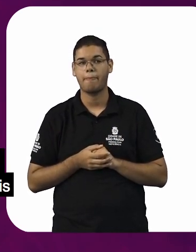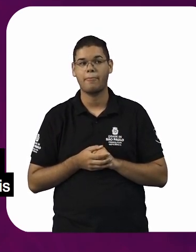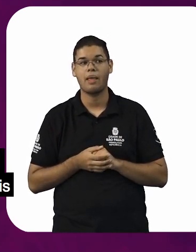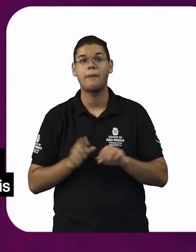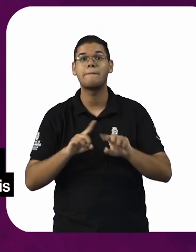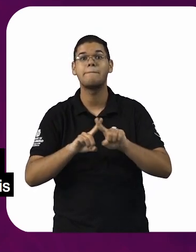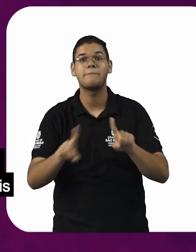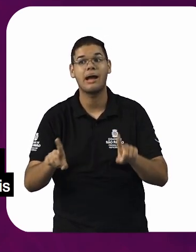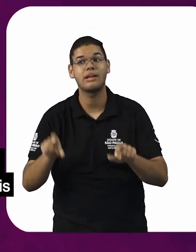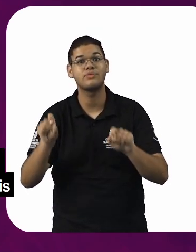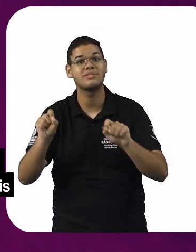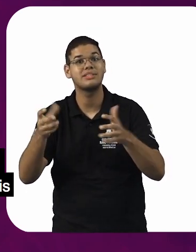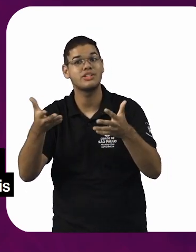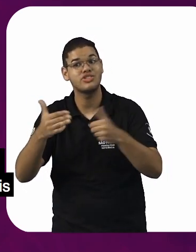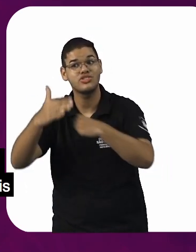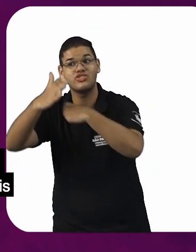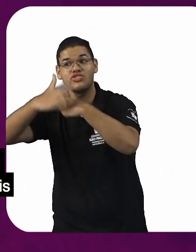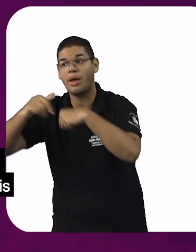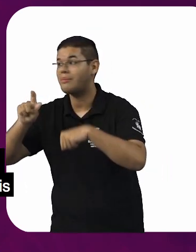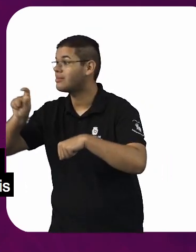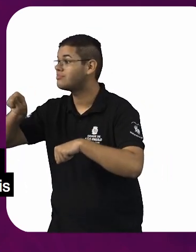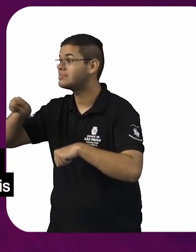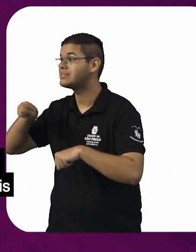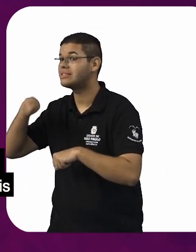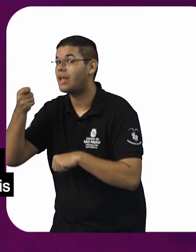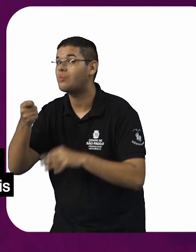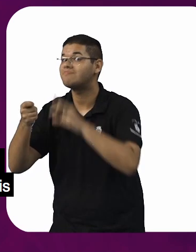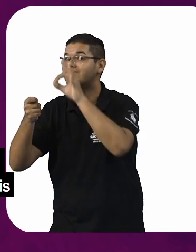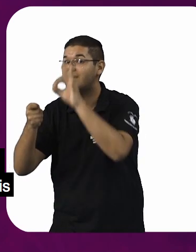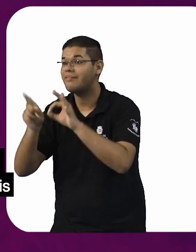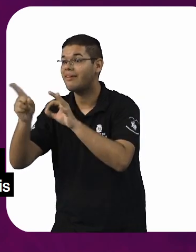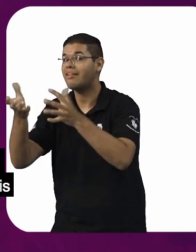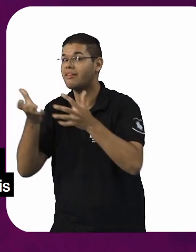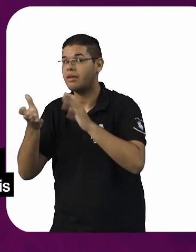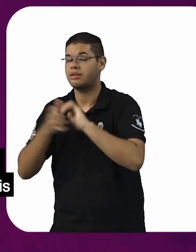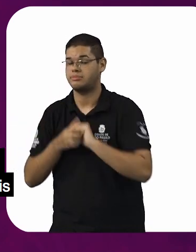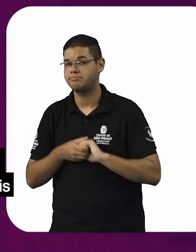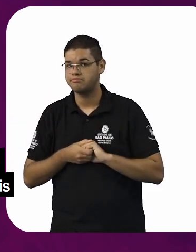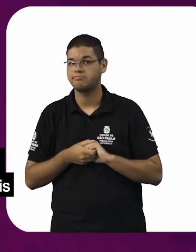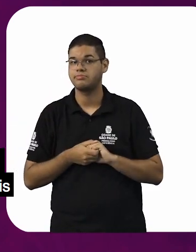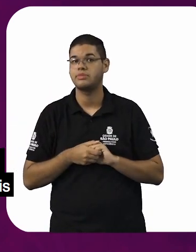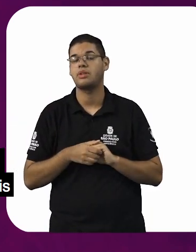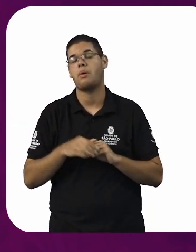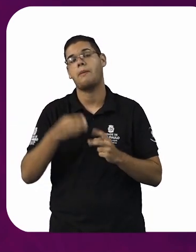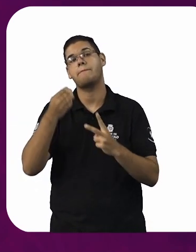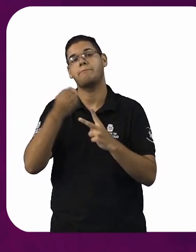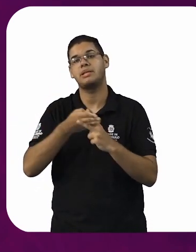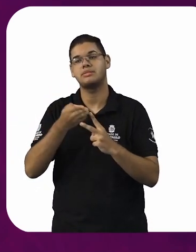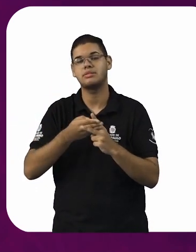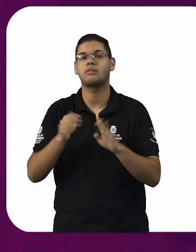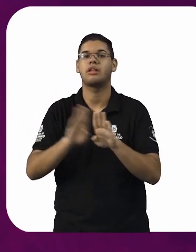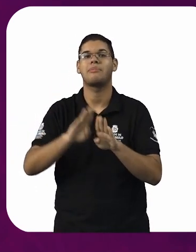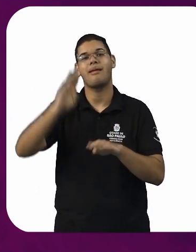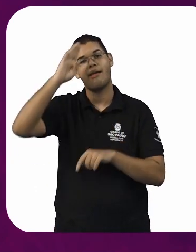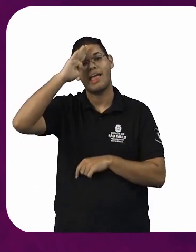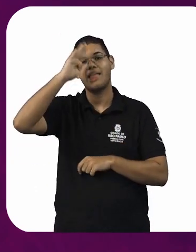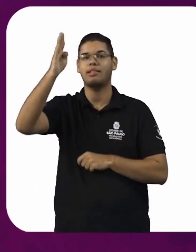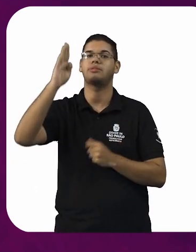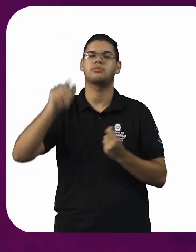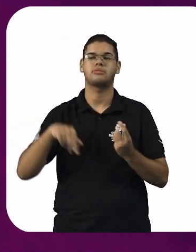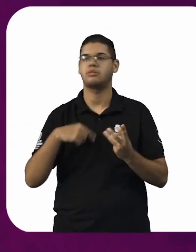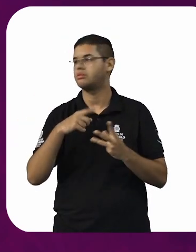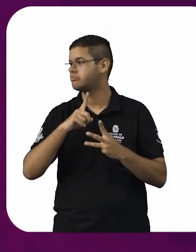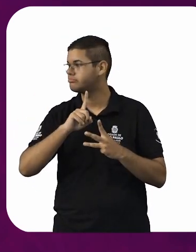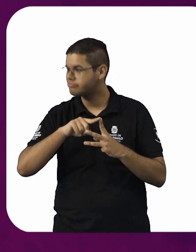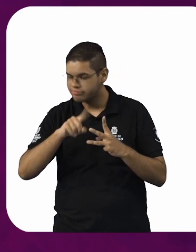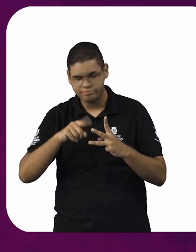chama a pessoa como ela quer ser chamada. Então, falando de homossexuais, bissexuais, pansexuais, obviamente heterossexuais, né? Pessoas que se atraem exclusivamente de pessoas